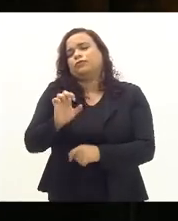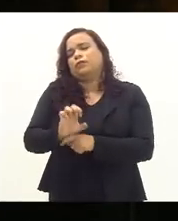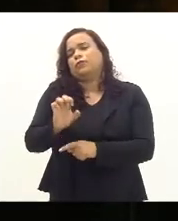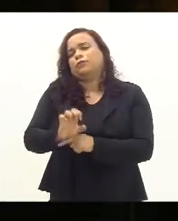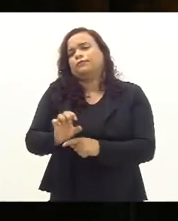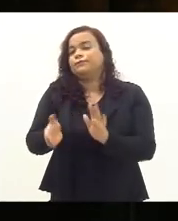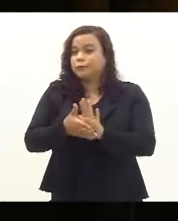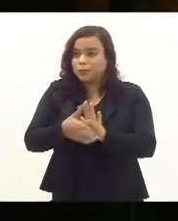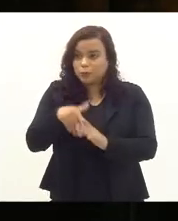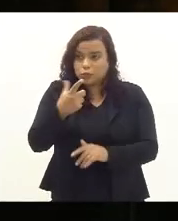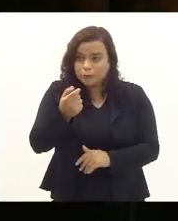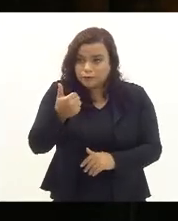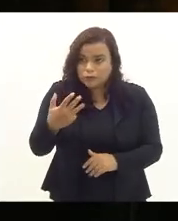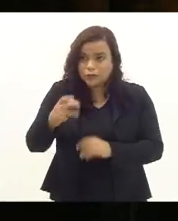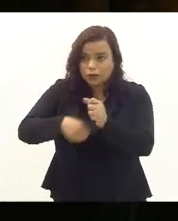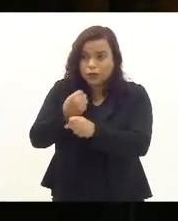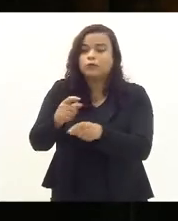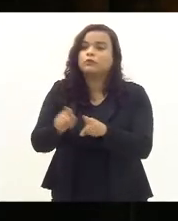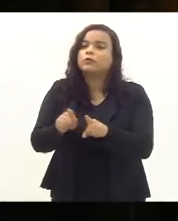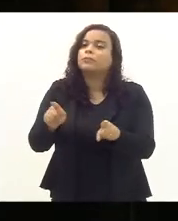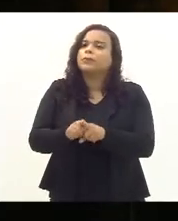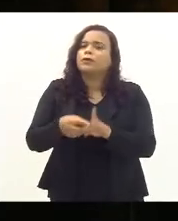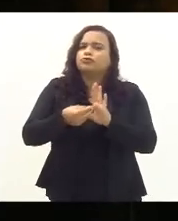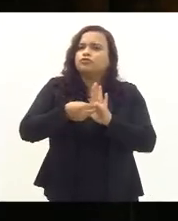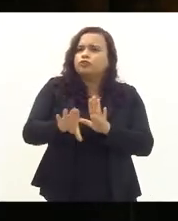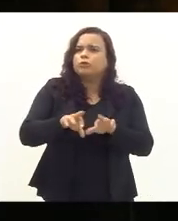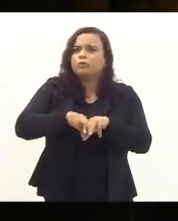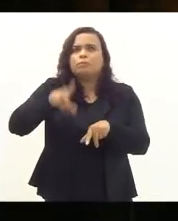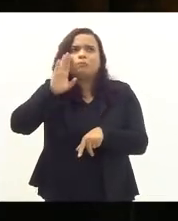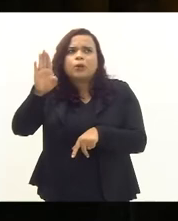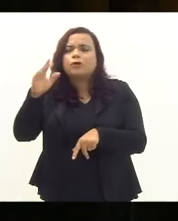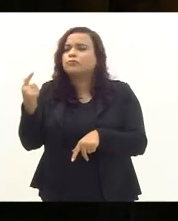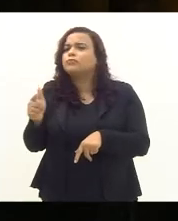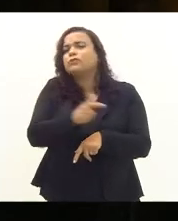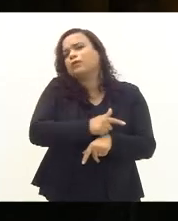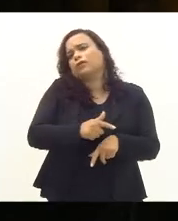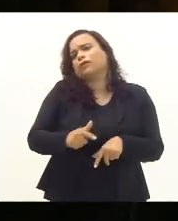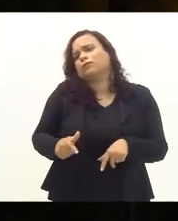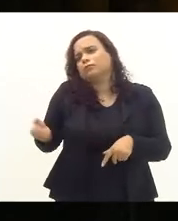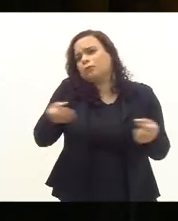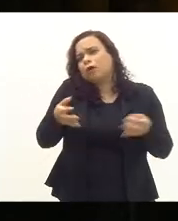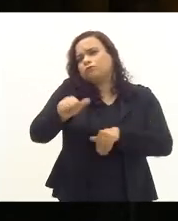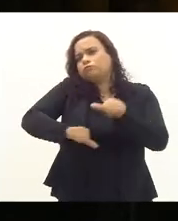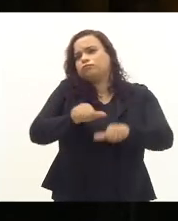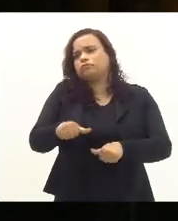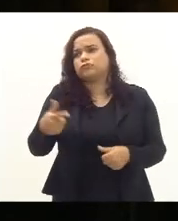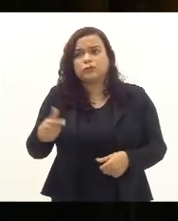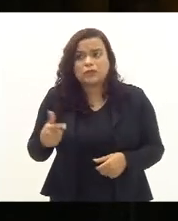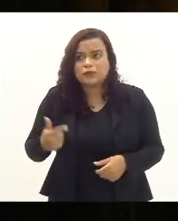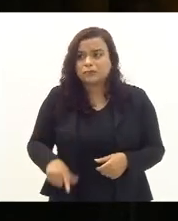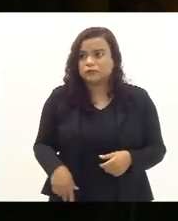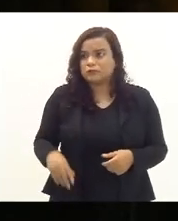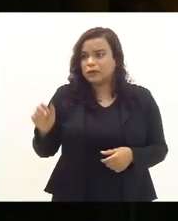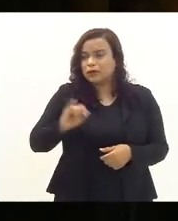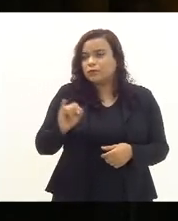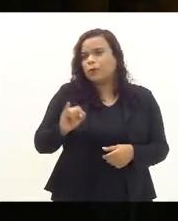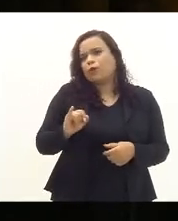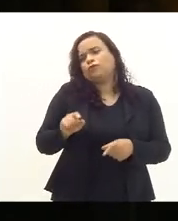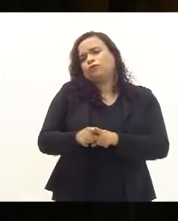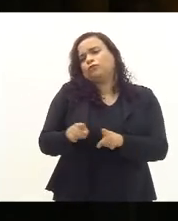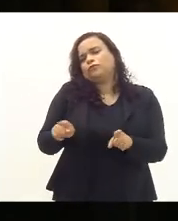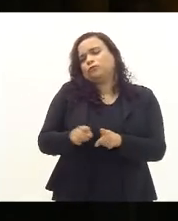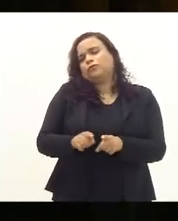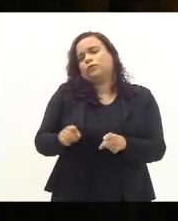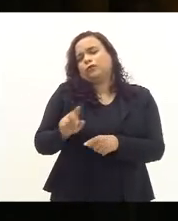2023 também não há qualquer indicação de prioridade de modernização tributária e fiscal